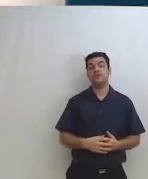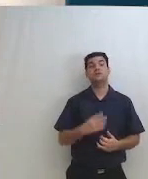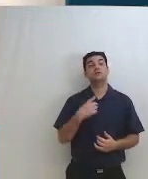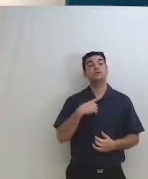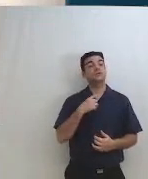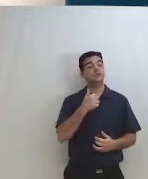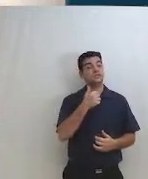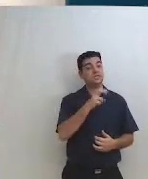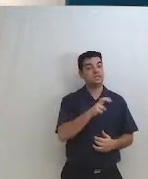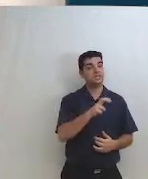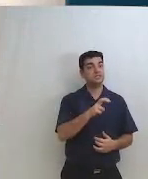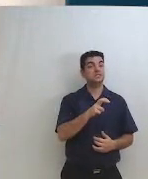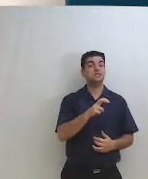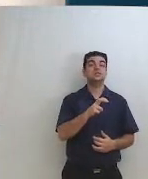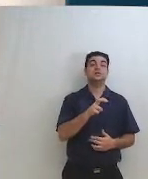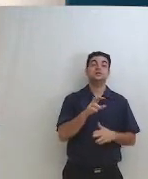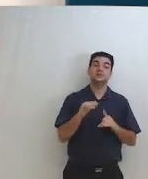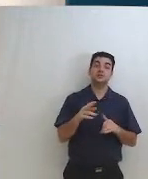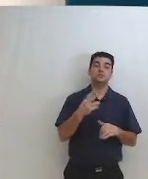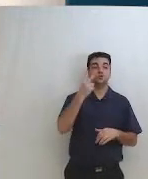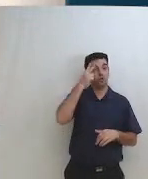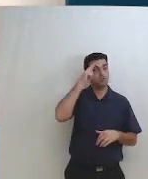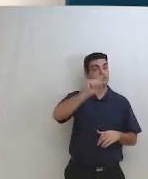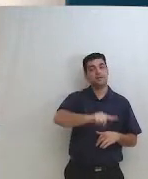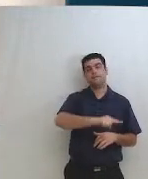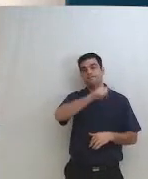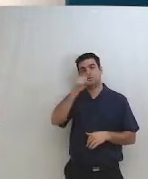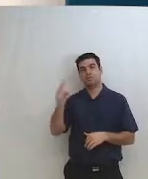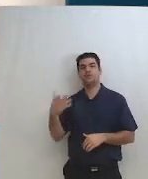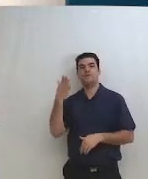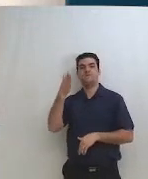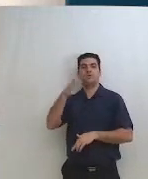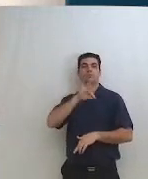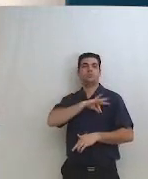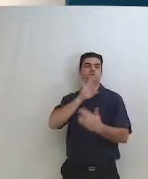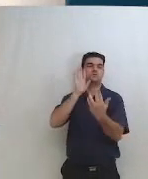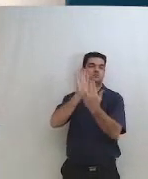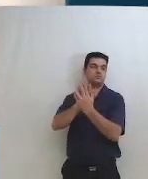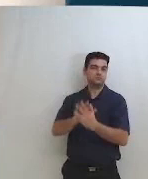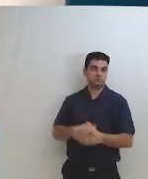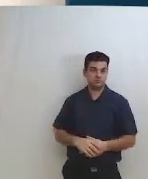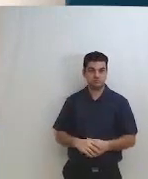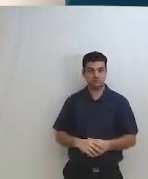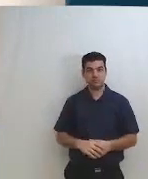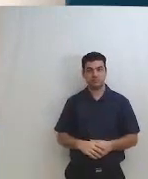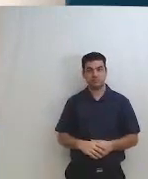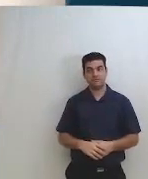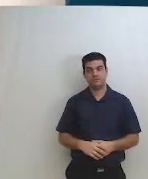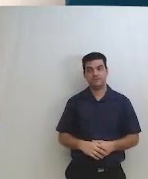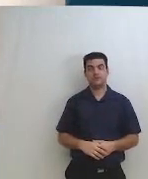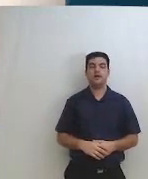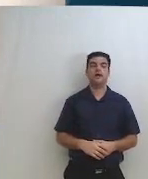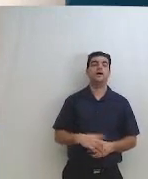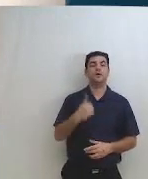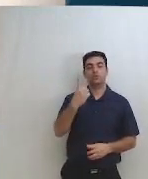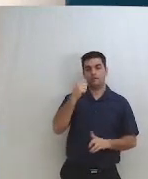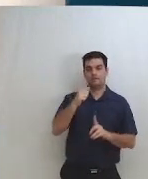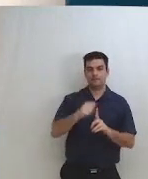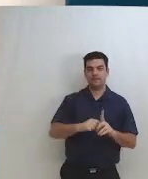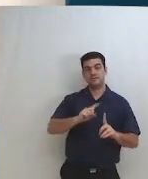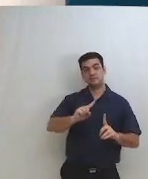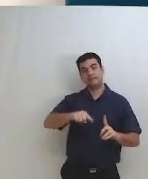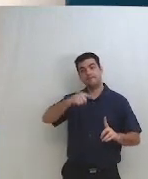17 de setembro eles estavam na delegacia se apresentando espontaneamente. 30 dias depois, 40 dias depois, o